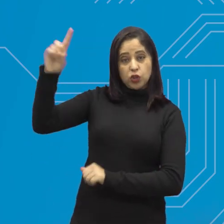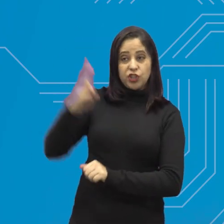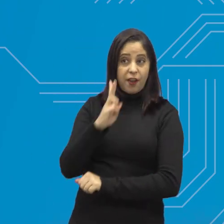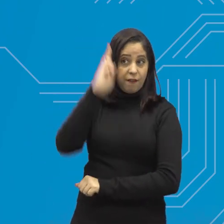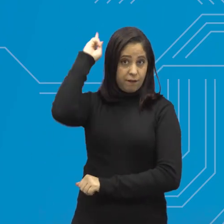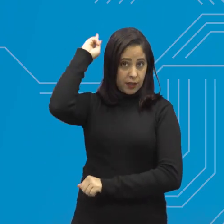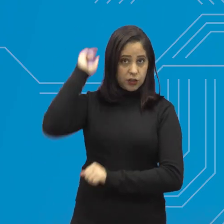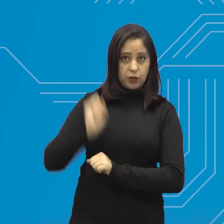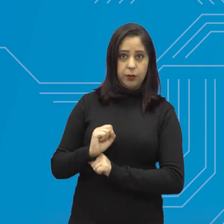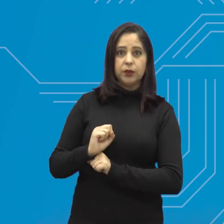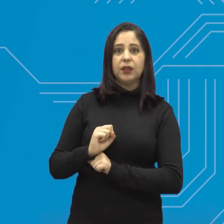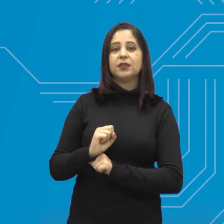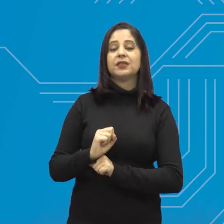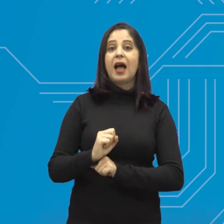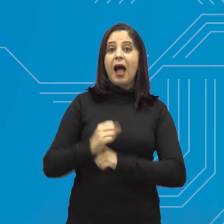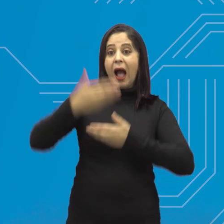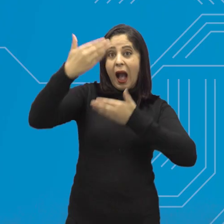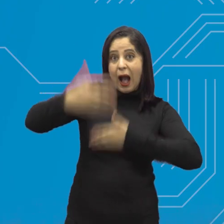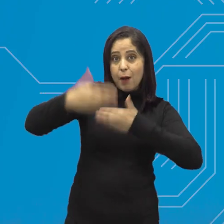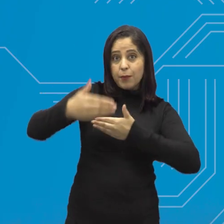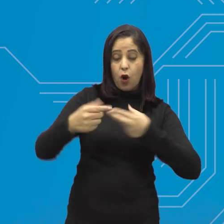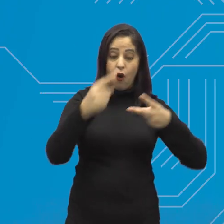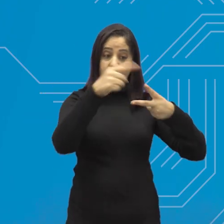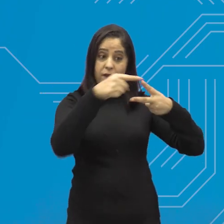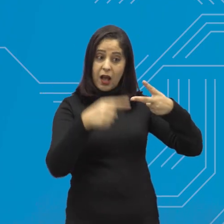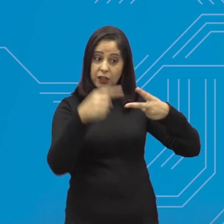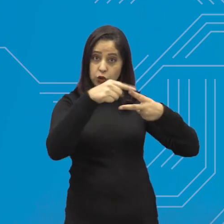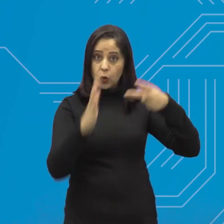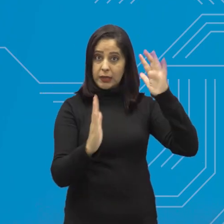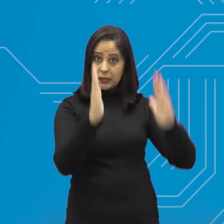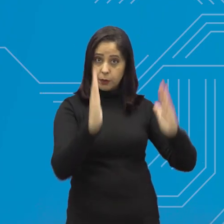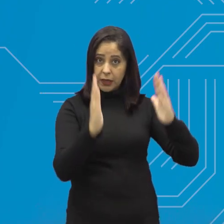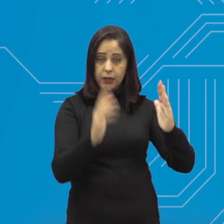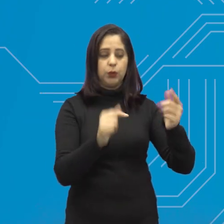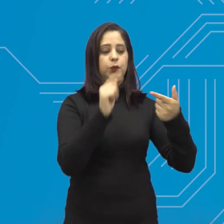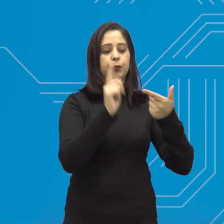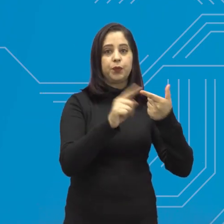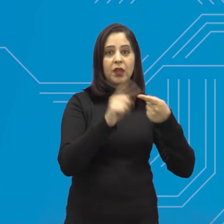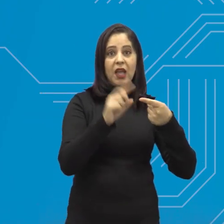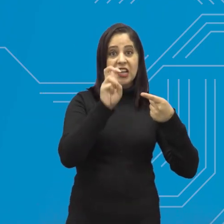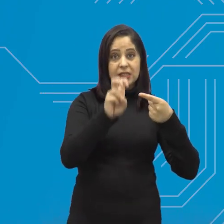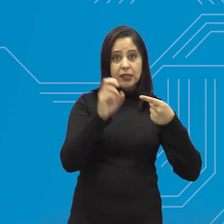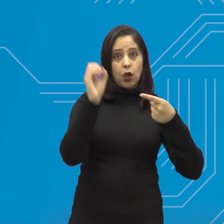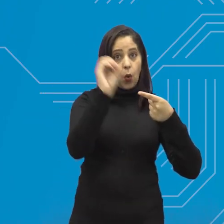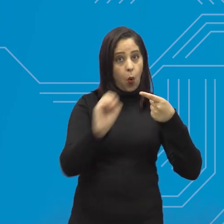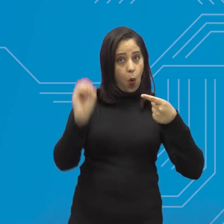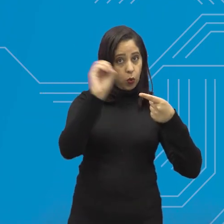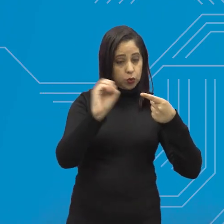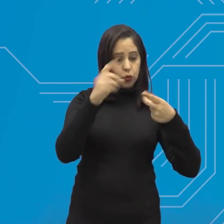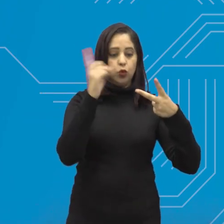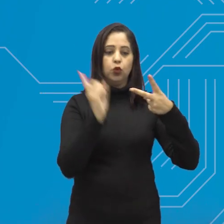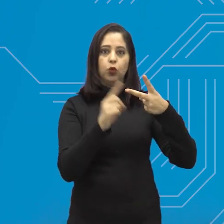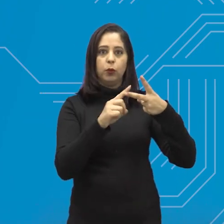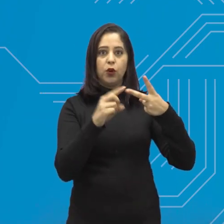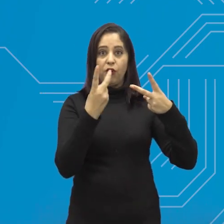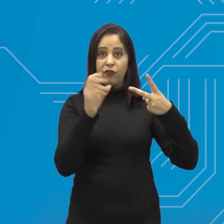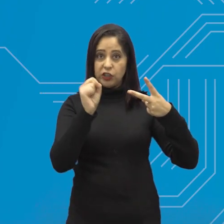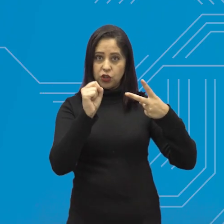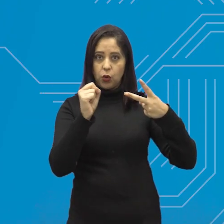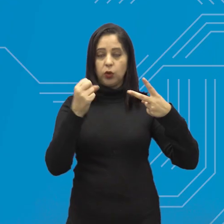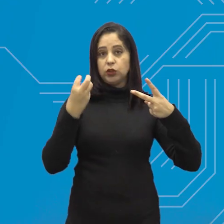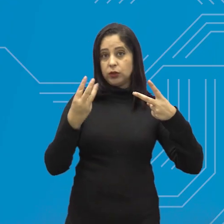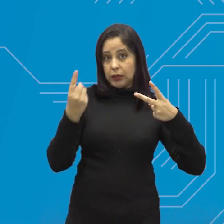vestibular este ano. A prova acontece em 2 fases. A primeira etapa será no dia 5 de outubro e a segunda nos